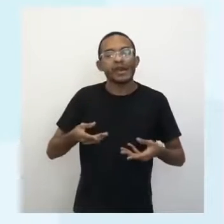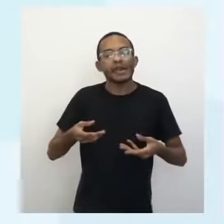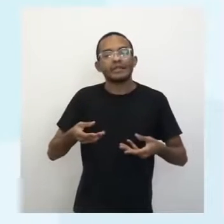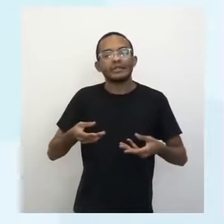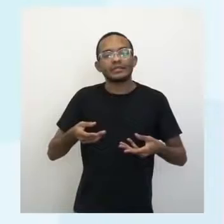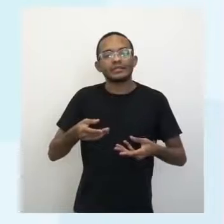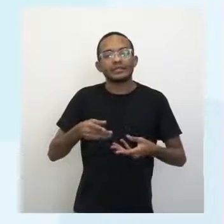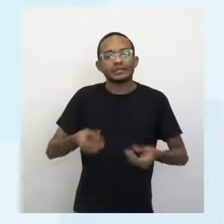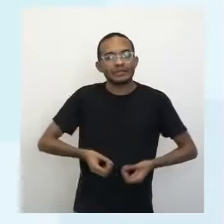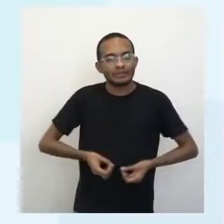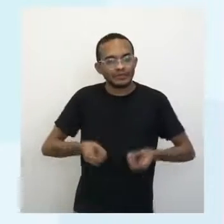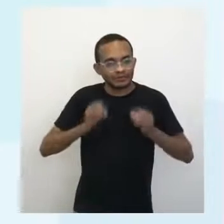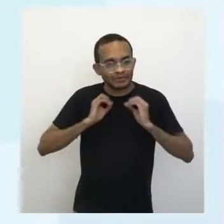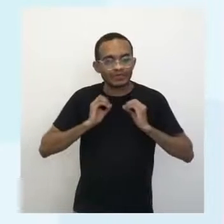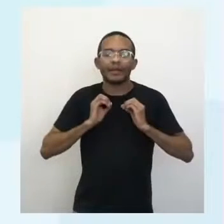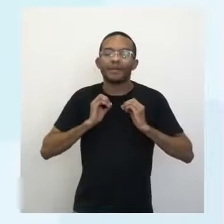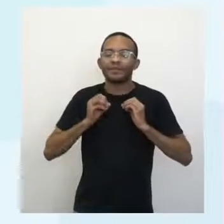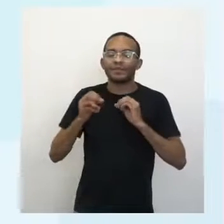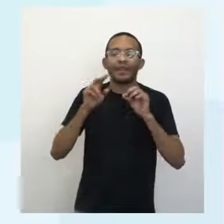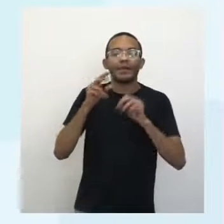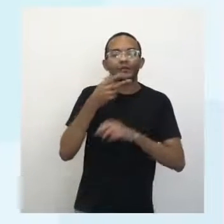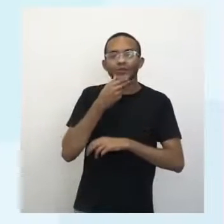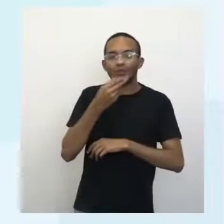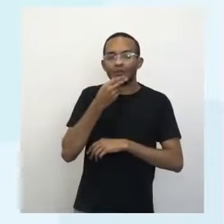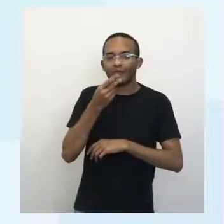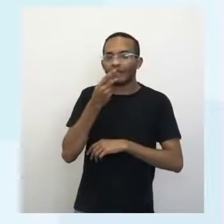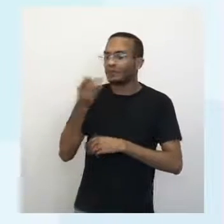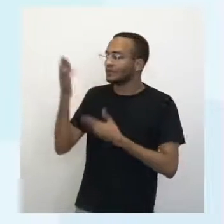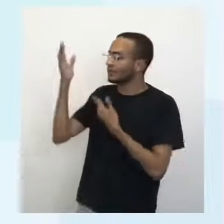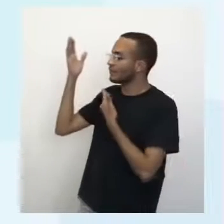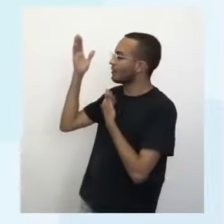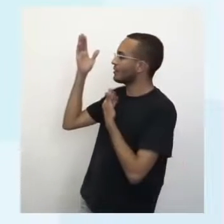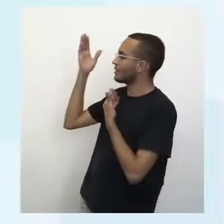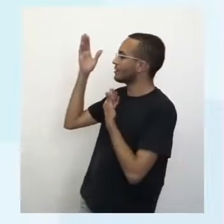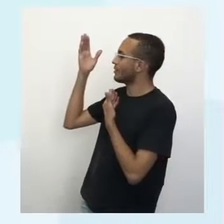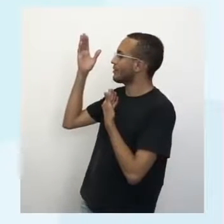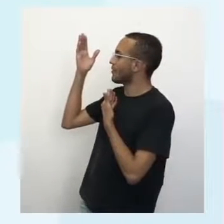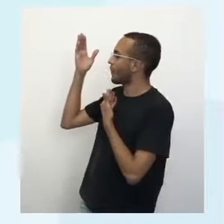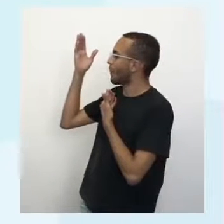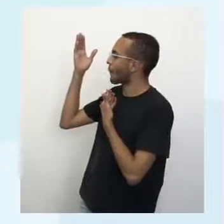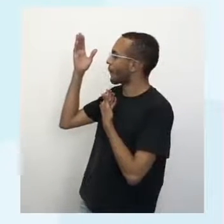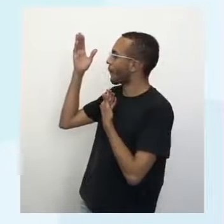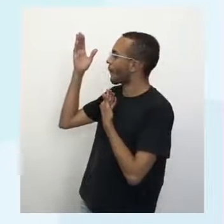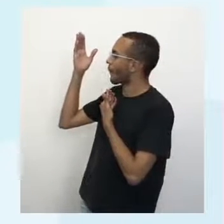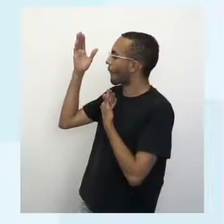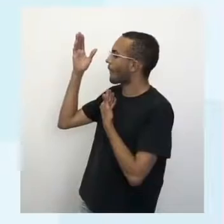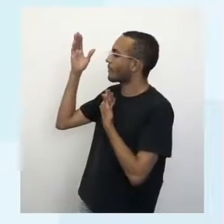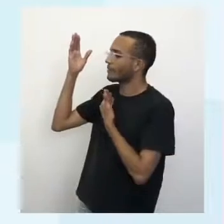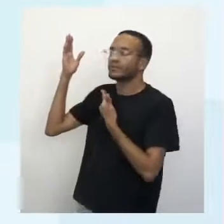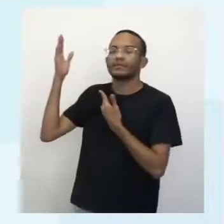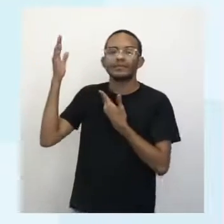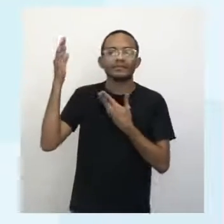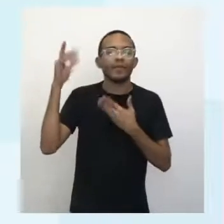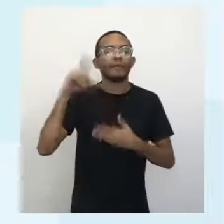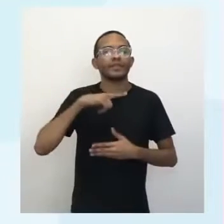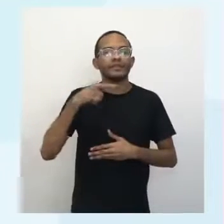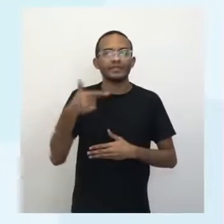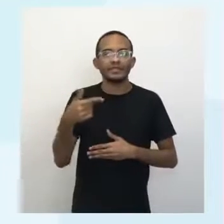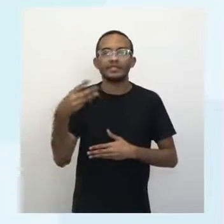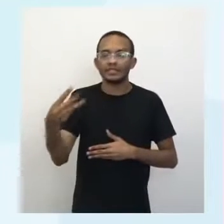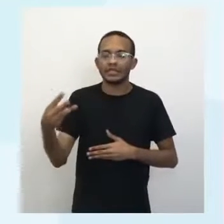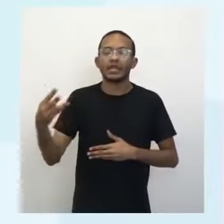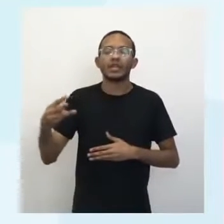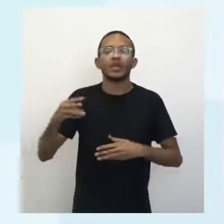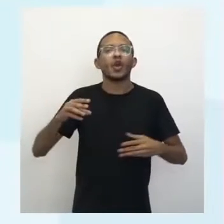eu estou falando de espermatozoide, no caso aqui dos mamíferos e tal, tá? E eles vão ter 23